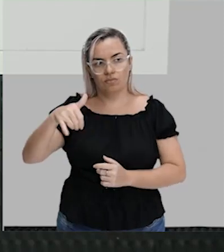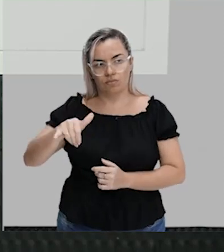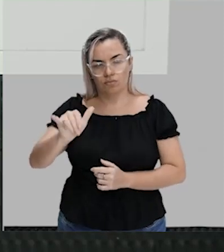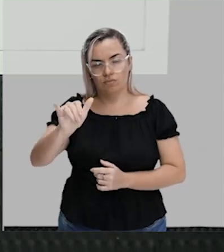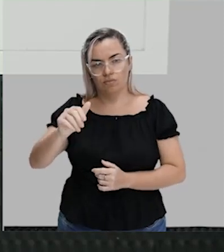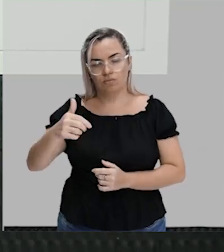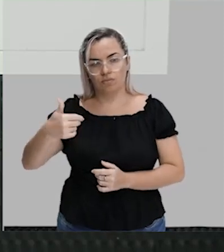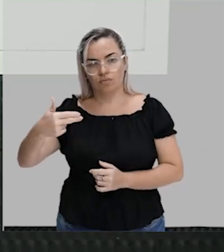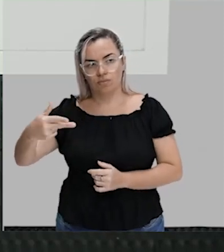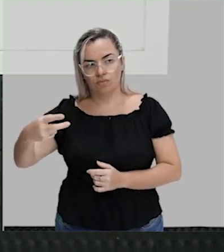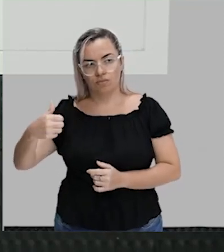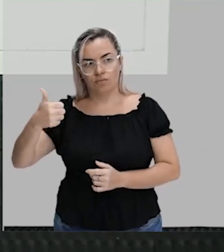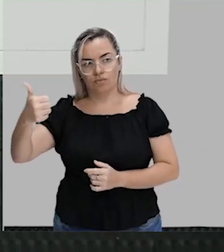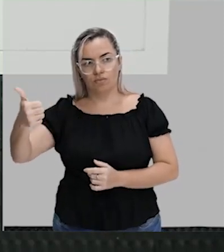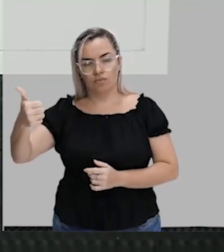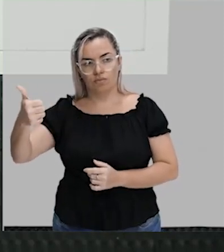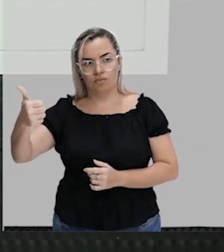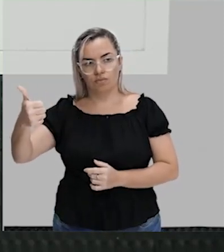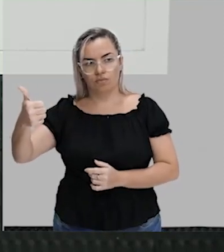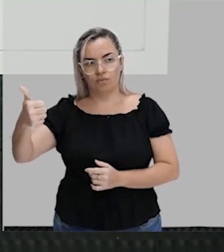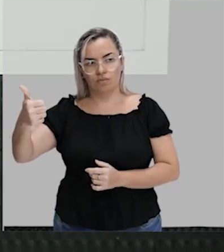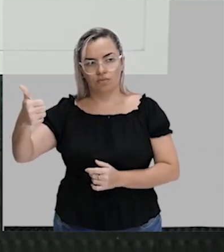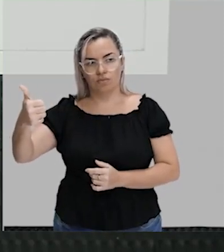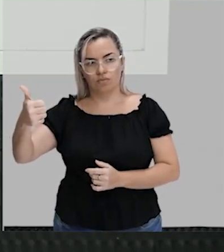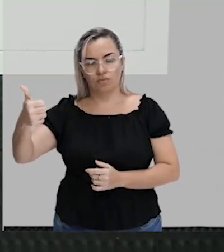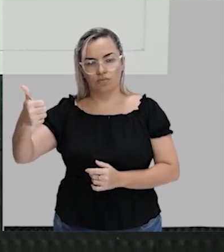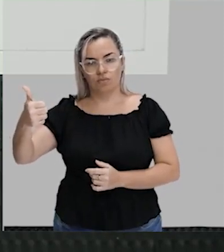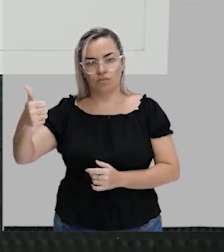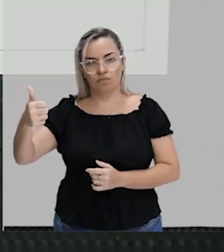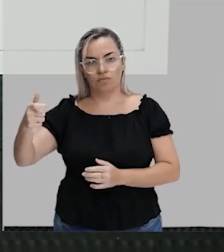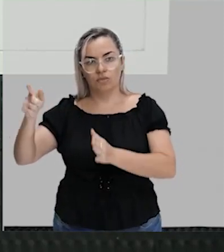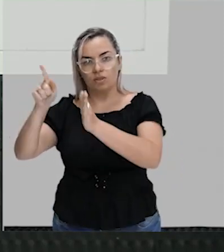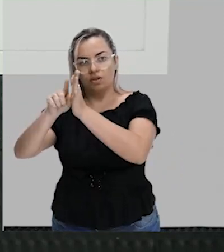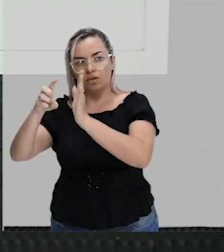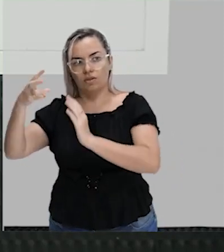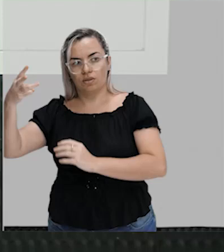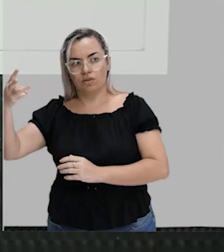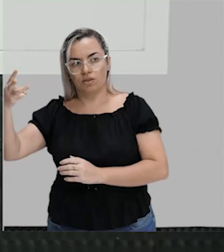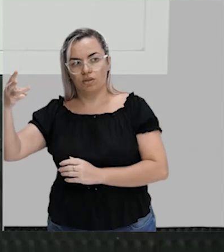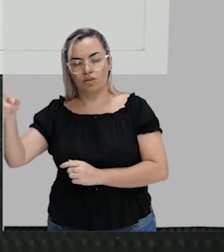= 1 aqui vai ficar menos 3X